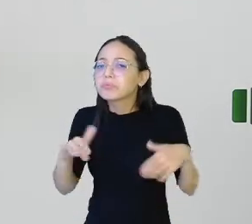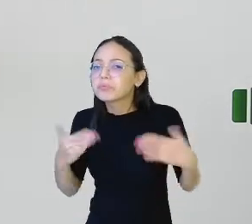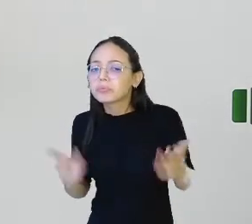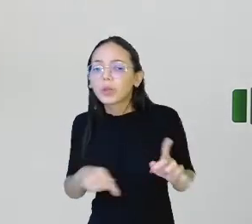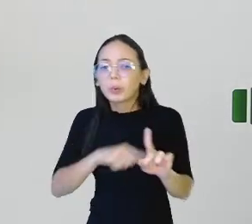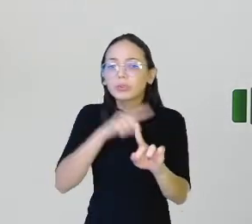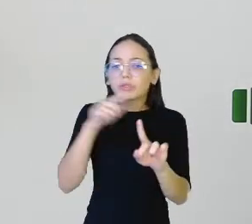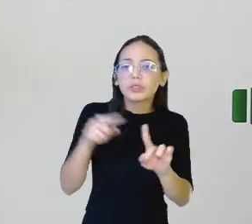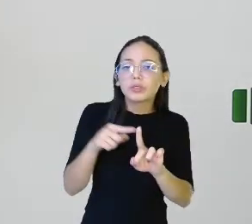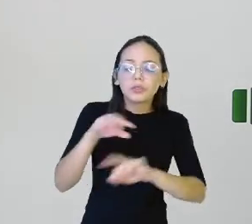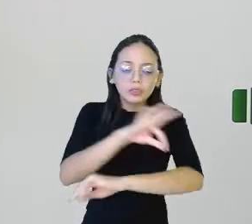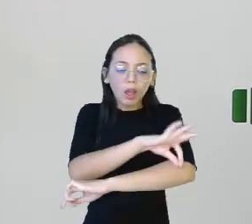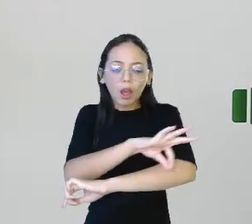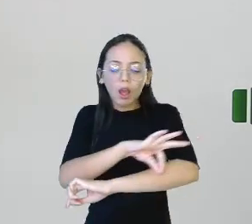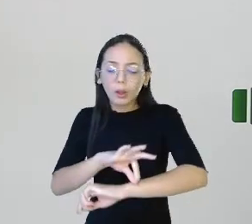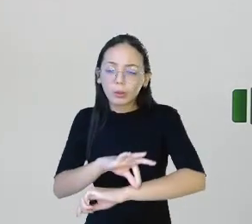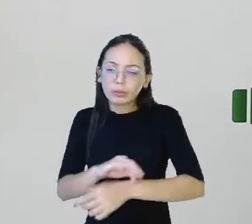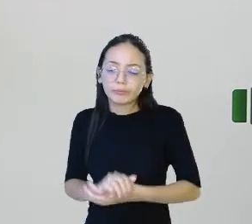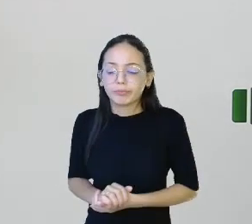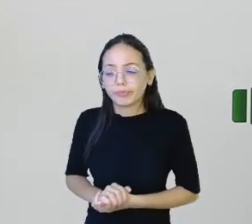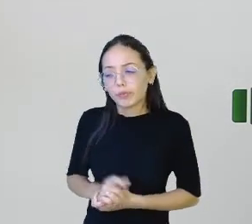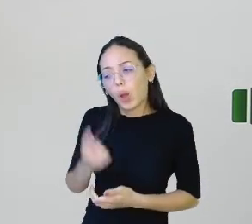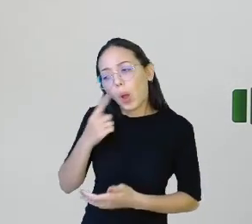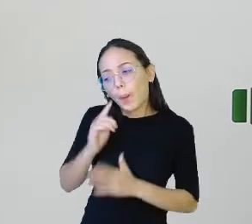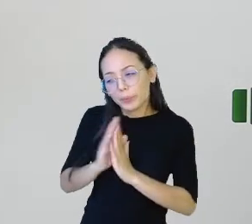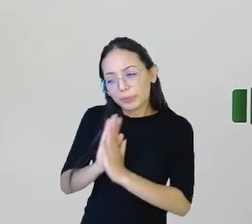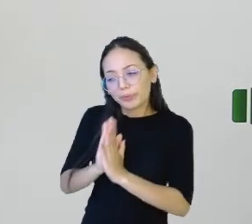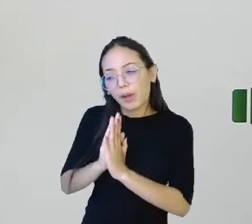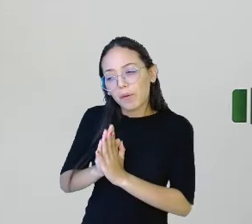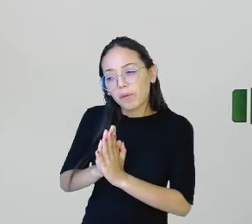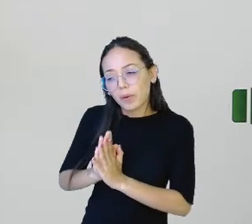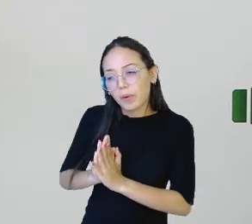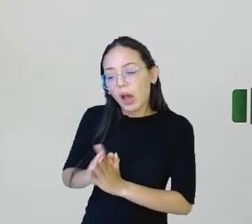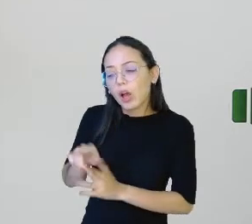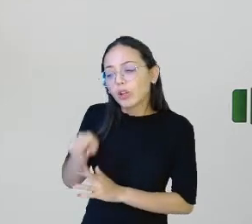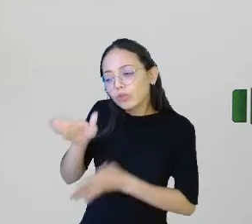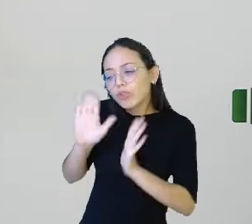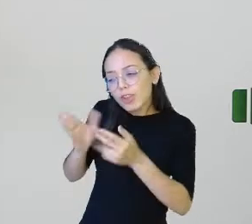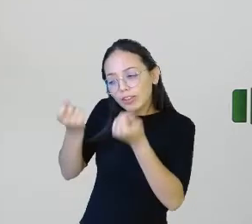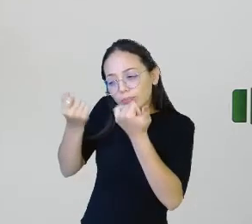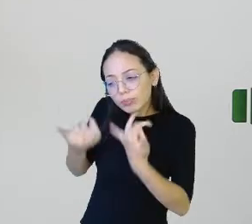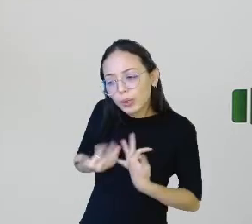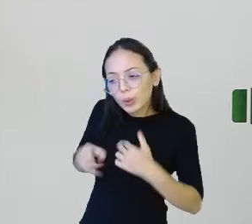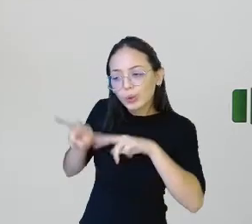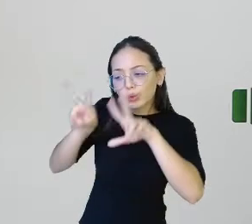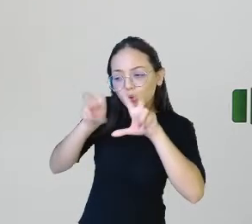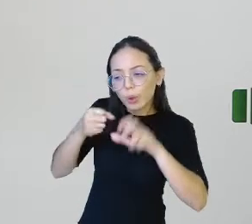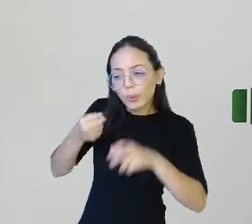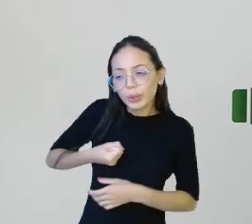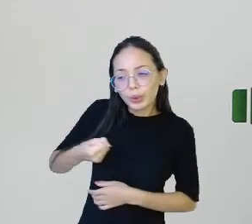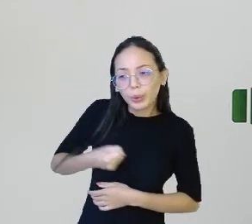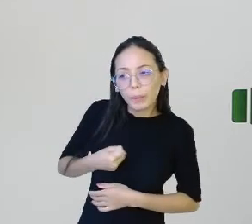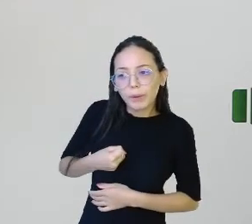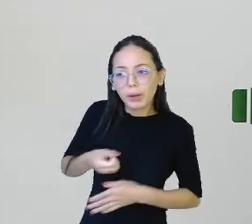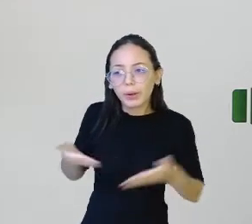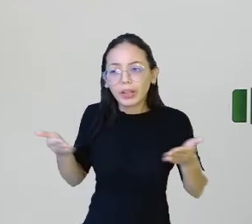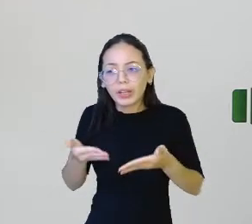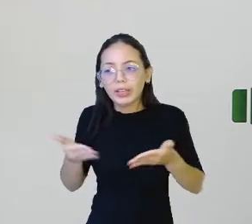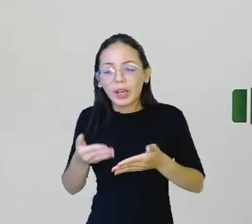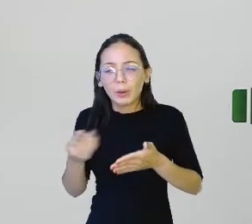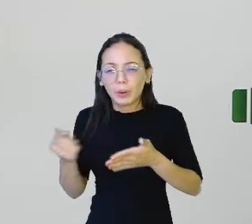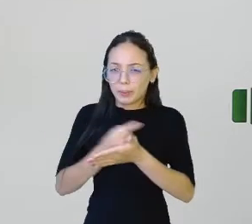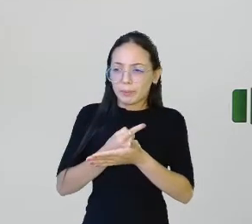régua? Professora, por favor, a senhora estava me falando sobre números decimais e de repente a senhora